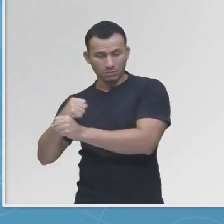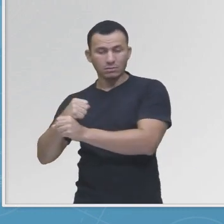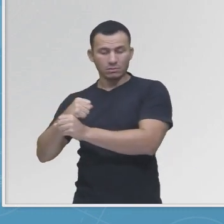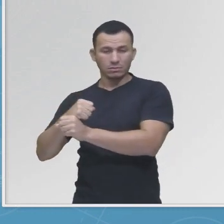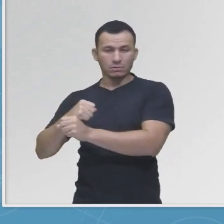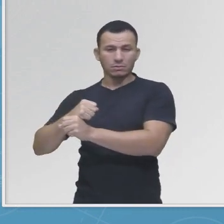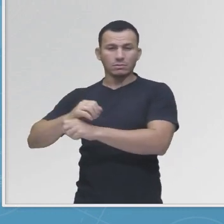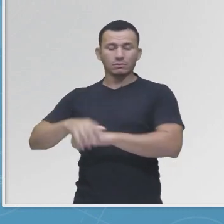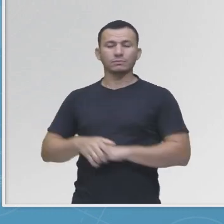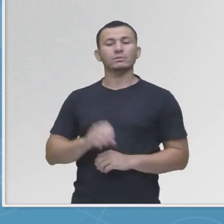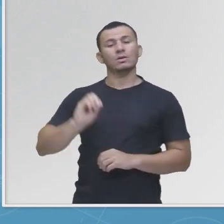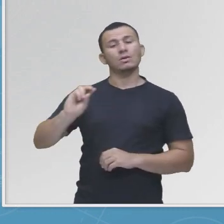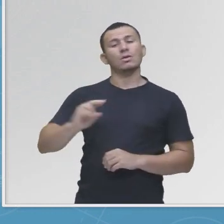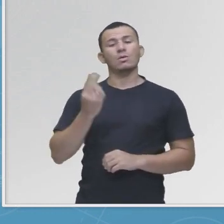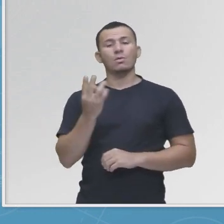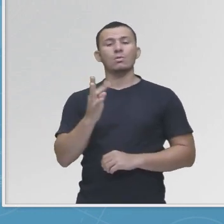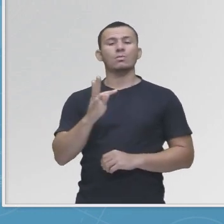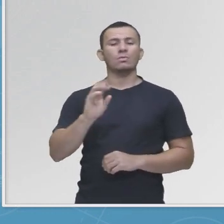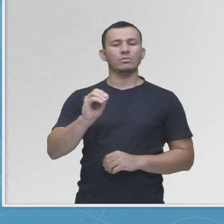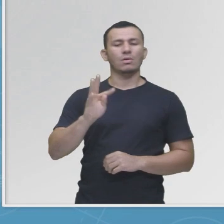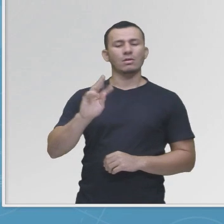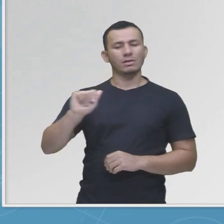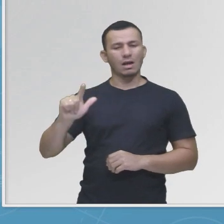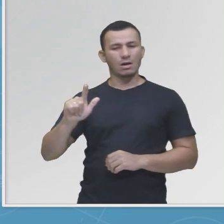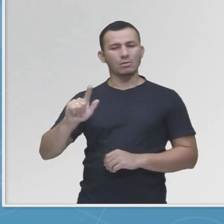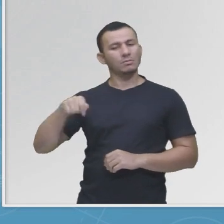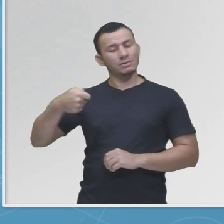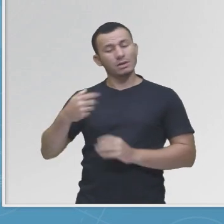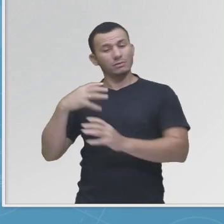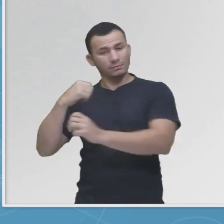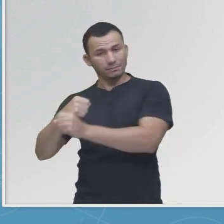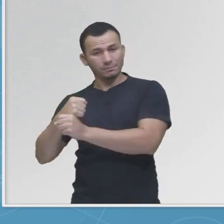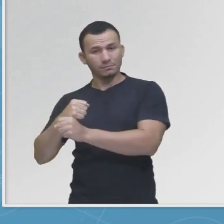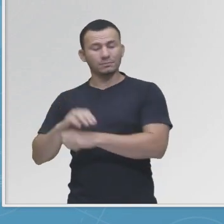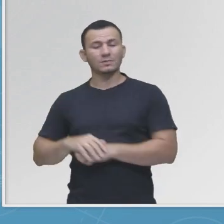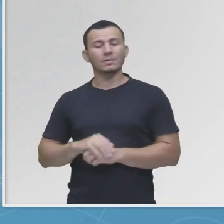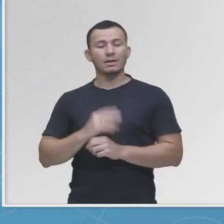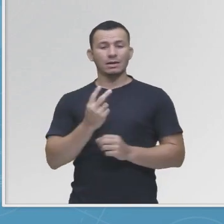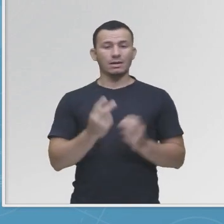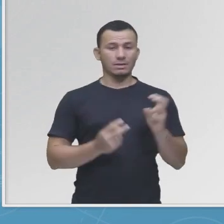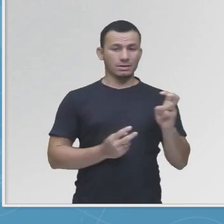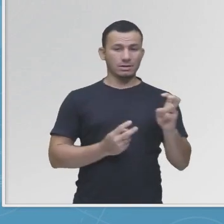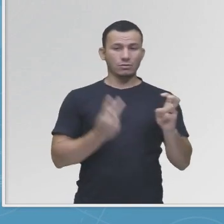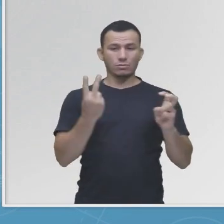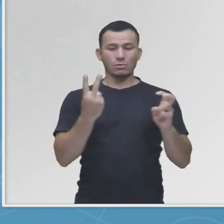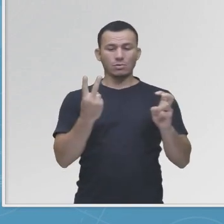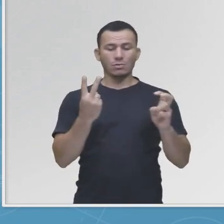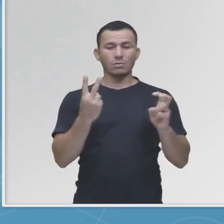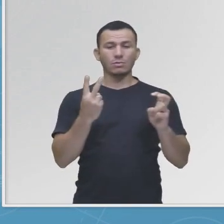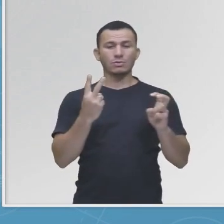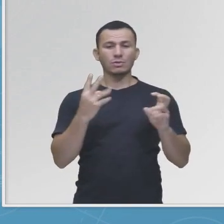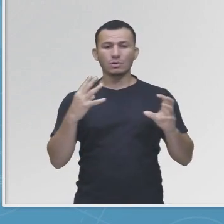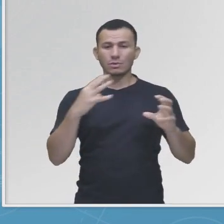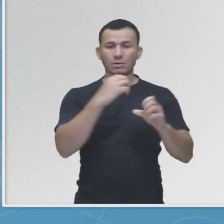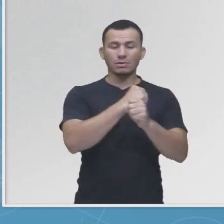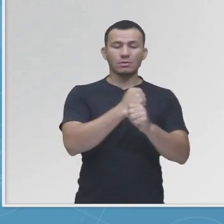de total, é a reunião desses dois elementos aqui. 5 mais